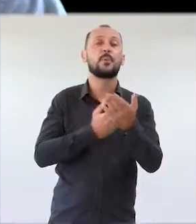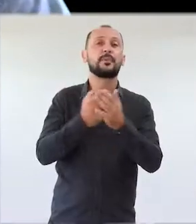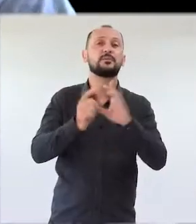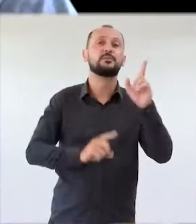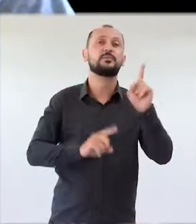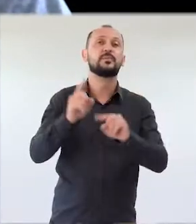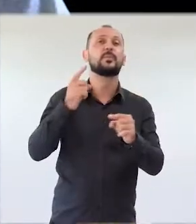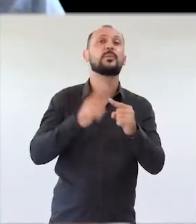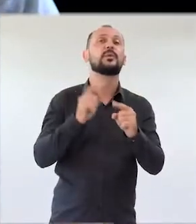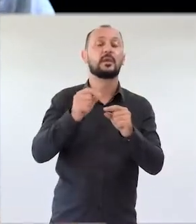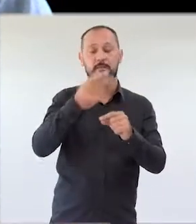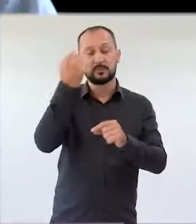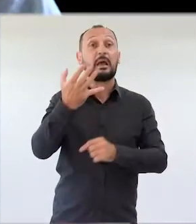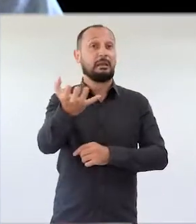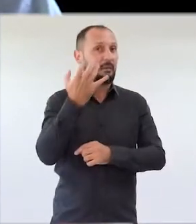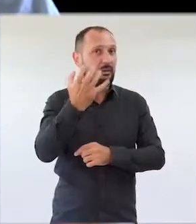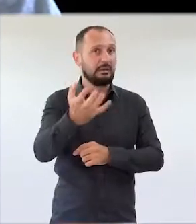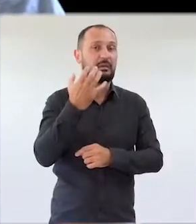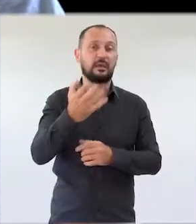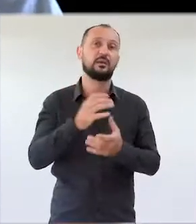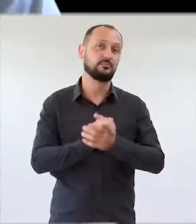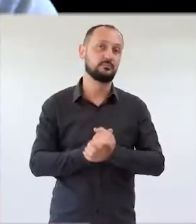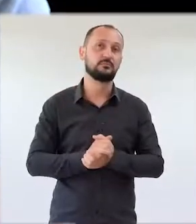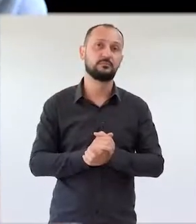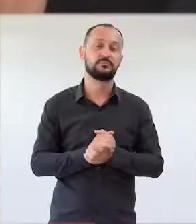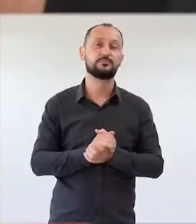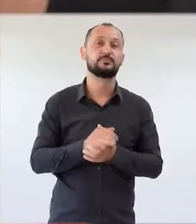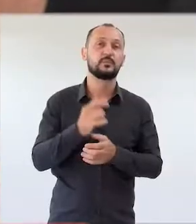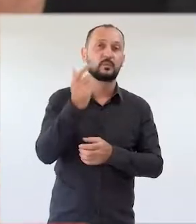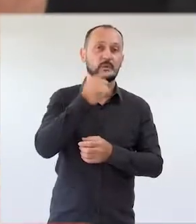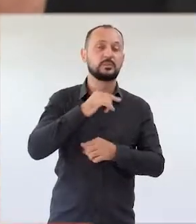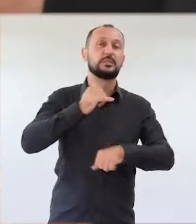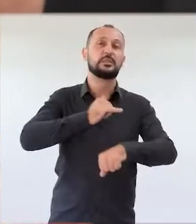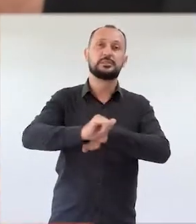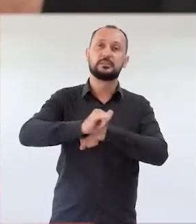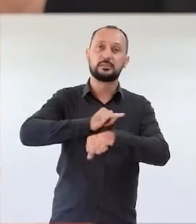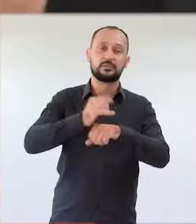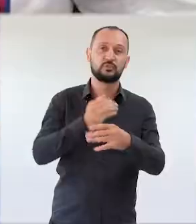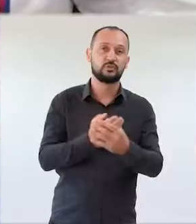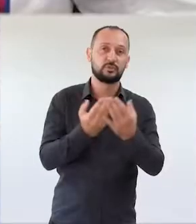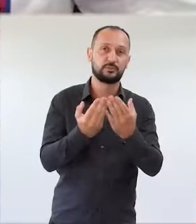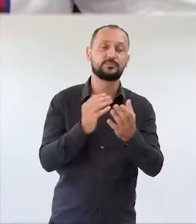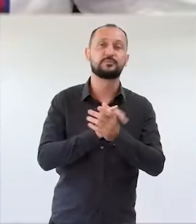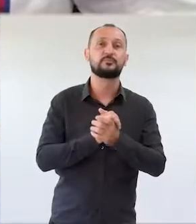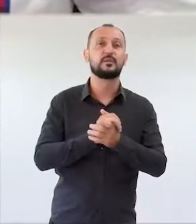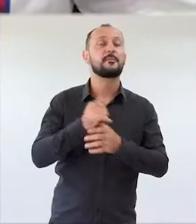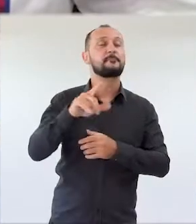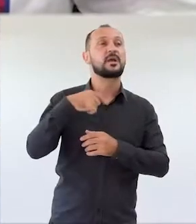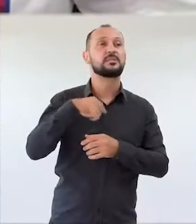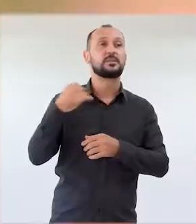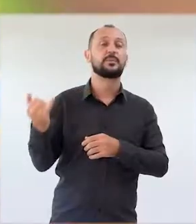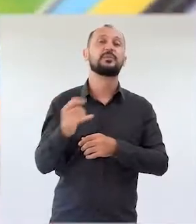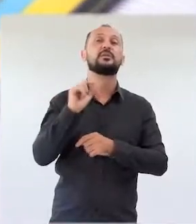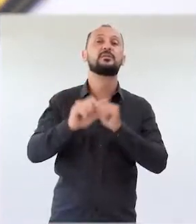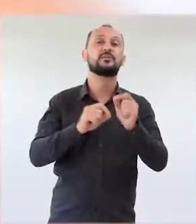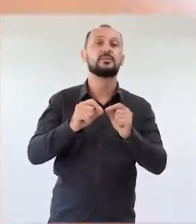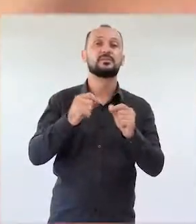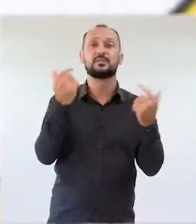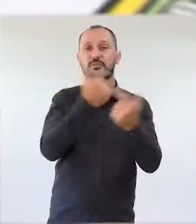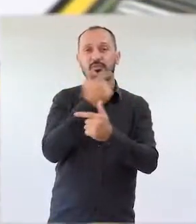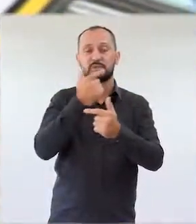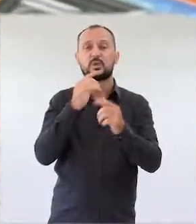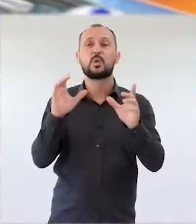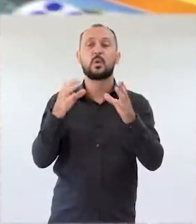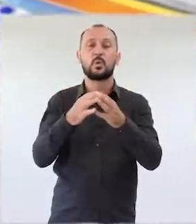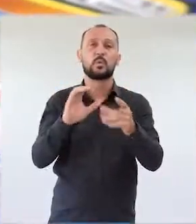começa a subir porque as pessoas vão atrás dela para atingir aquela estratégia do baralho. A parte mais importante é você se